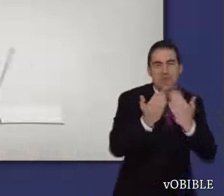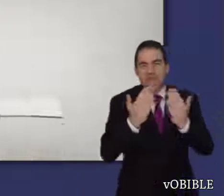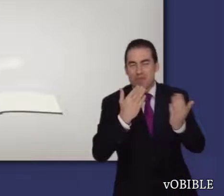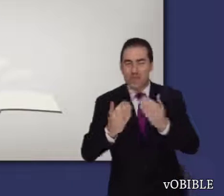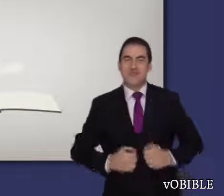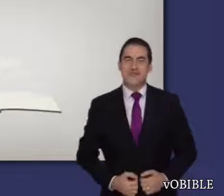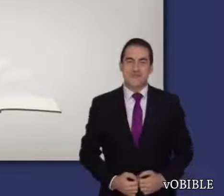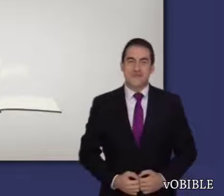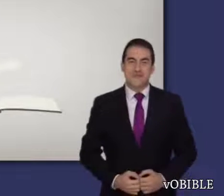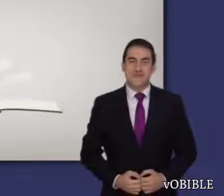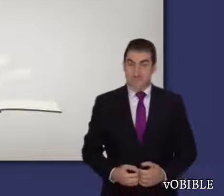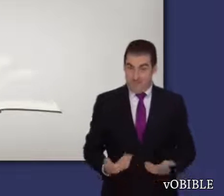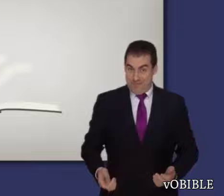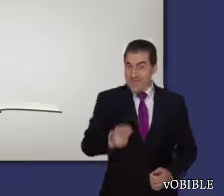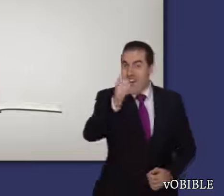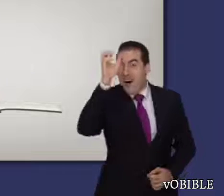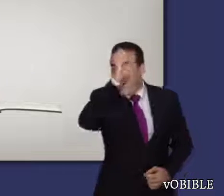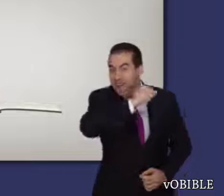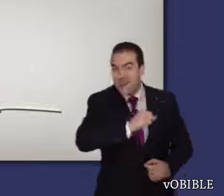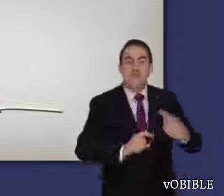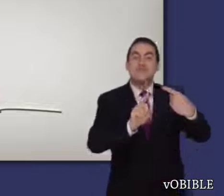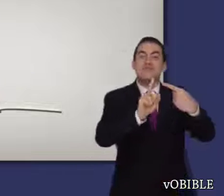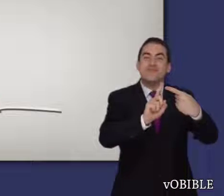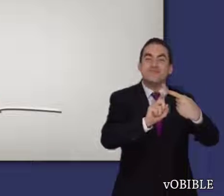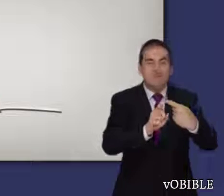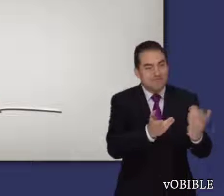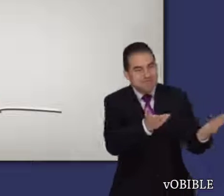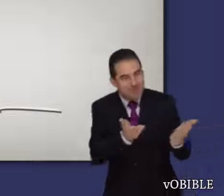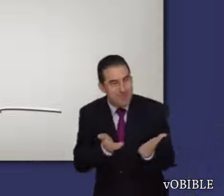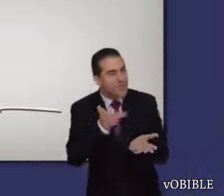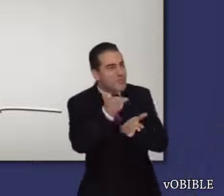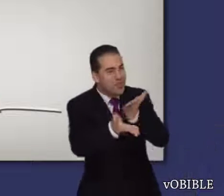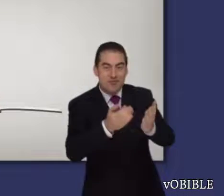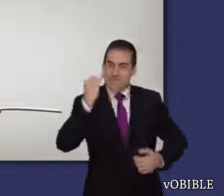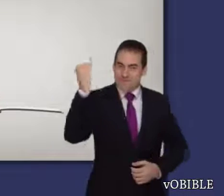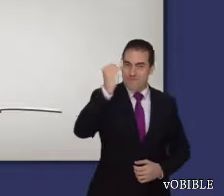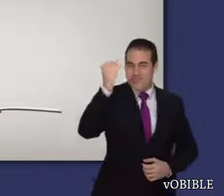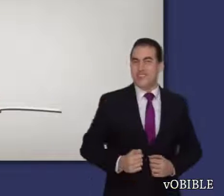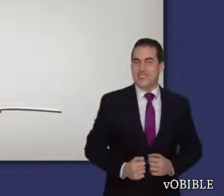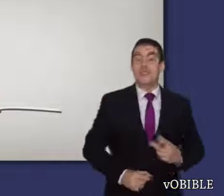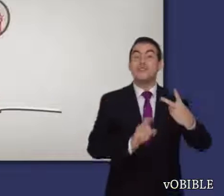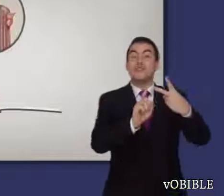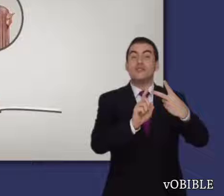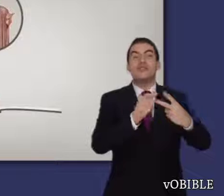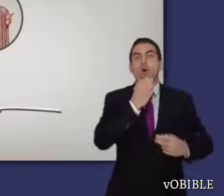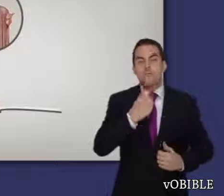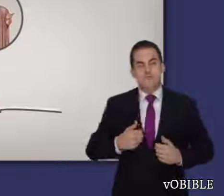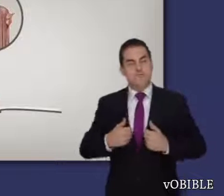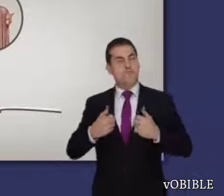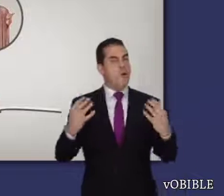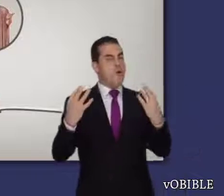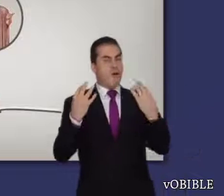Ao ler 3 João, veja como essa carta mostra que a hospitalidade é importante. Como fica clara